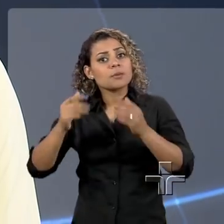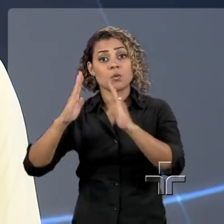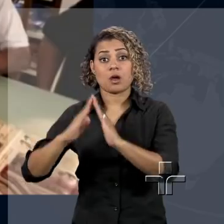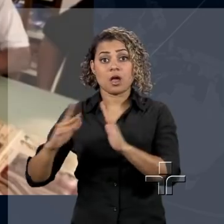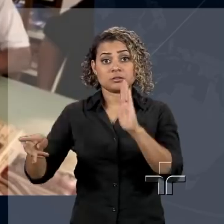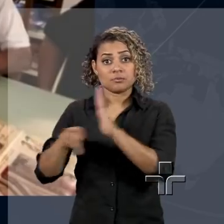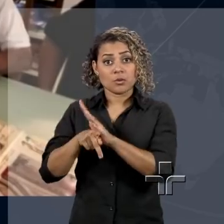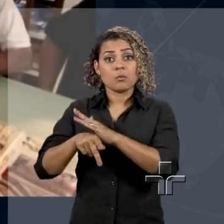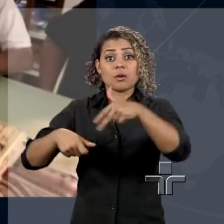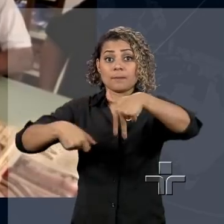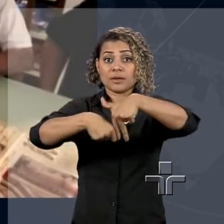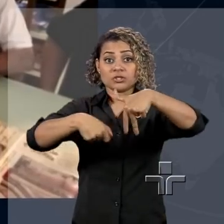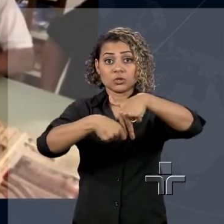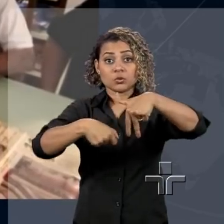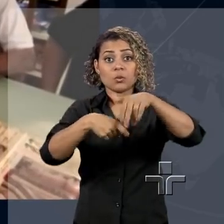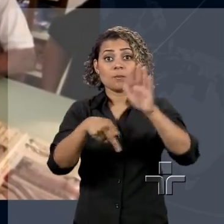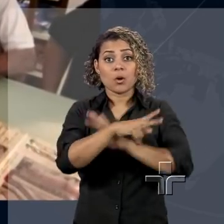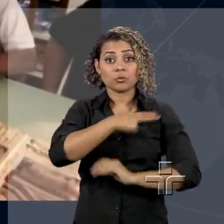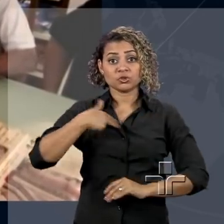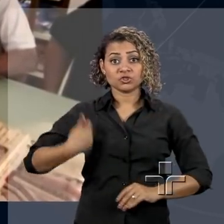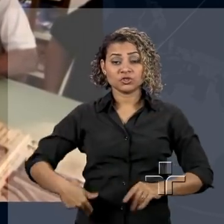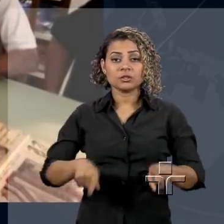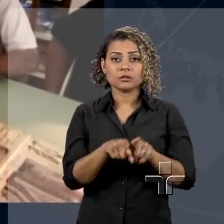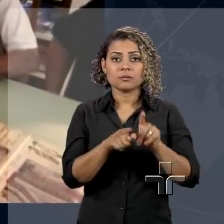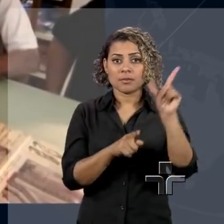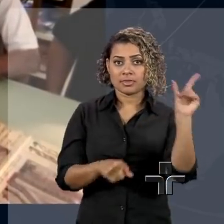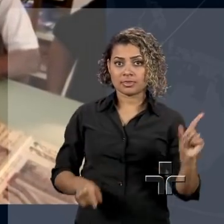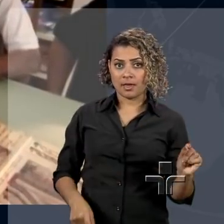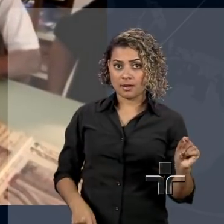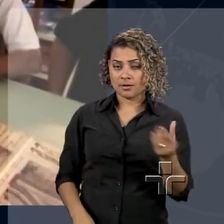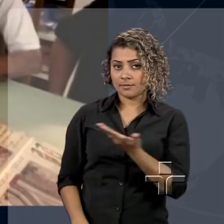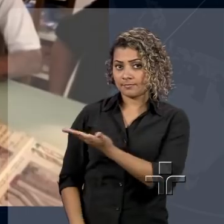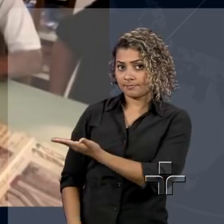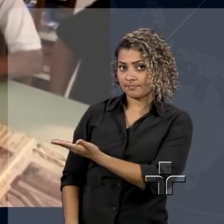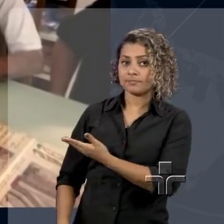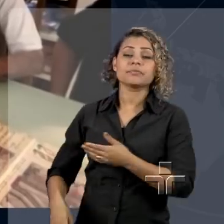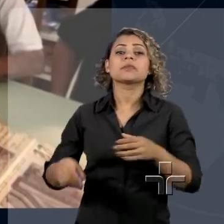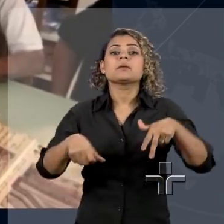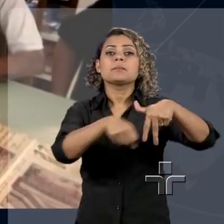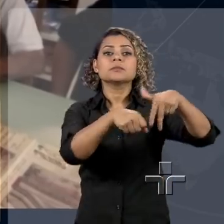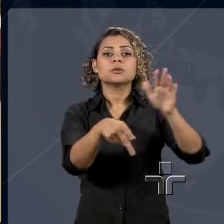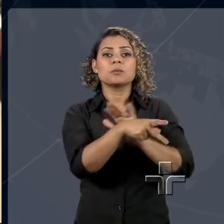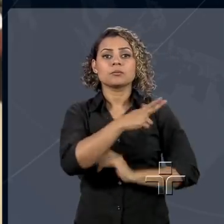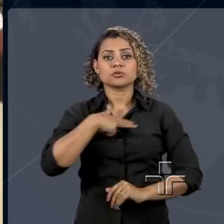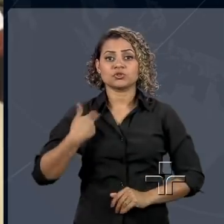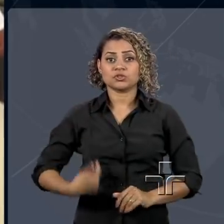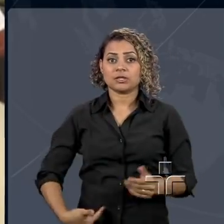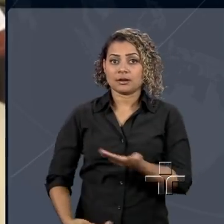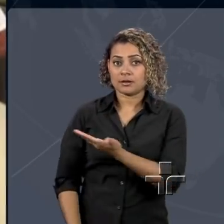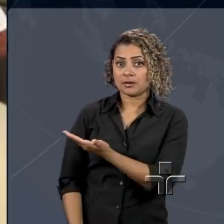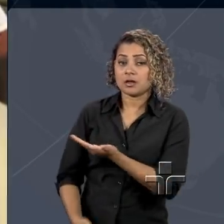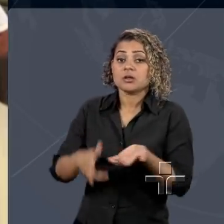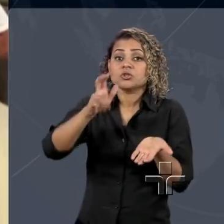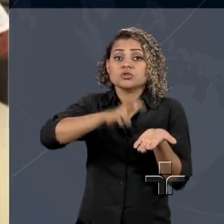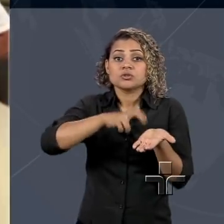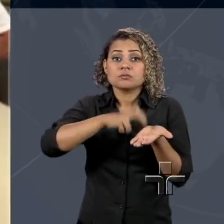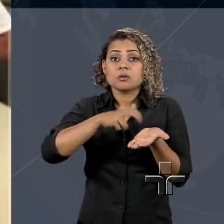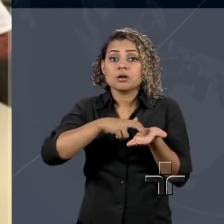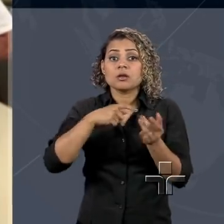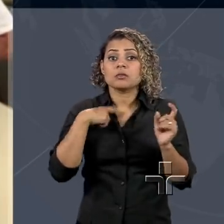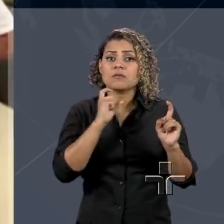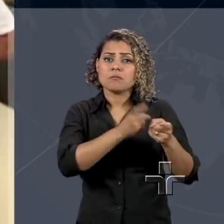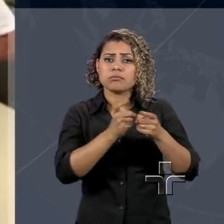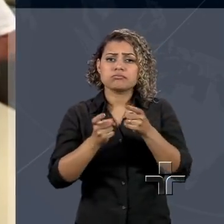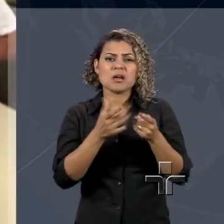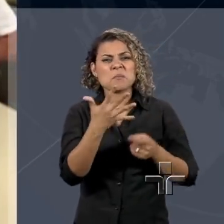Janeiro. O primeiro compromisso foi com o embaixador da China, Li Jinzhang, que chegou pela manhã. A reunião